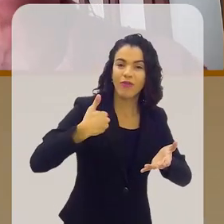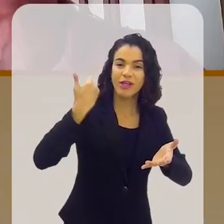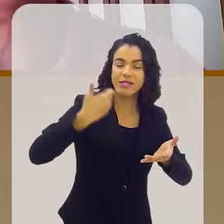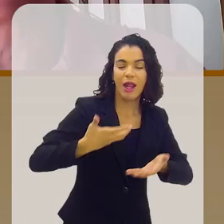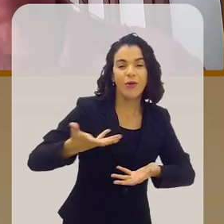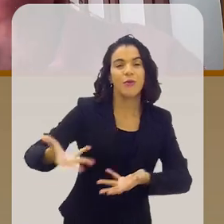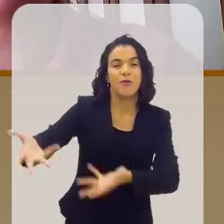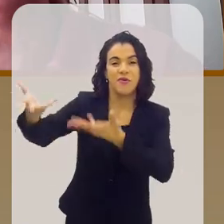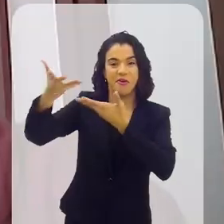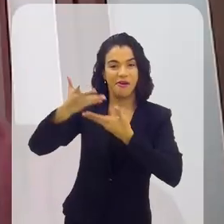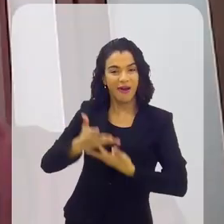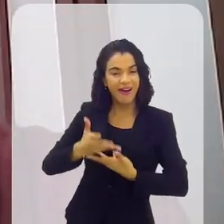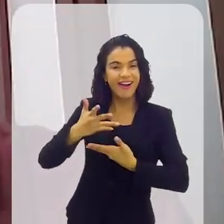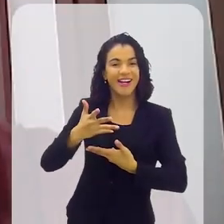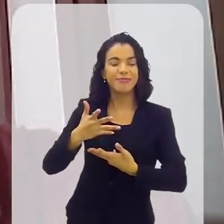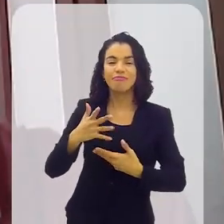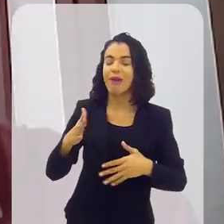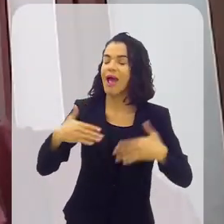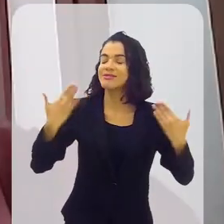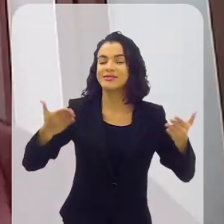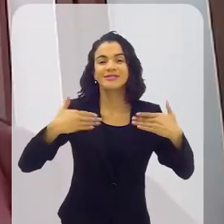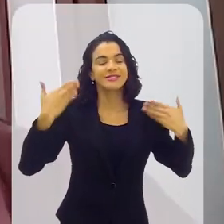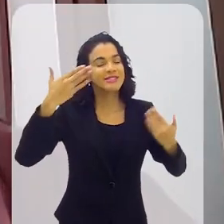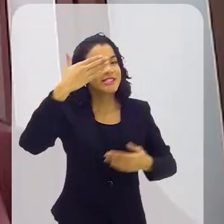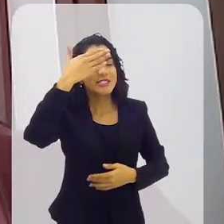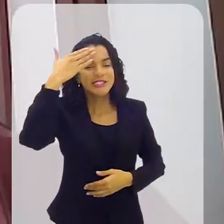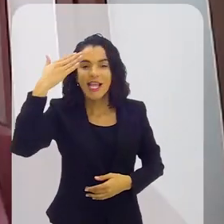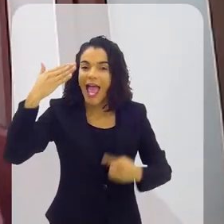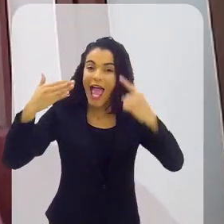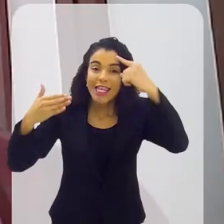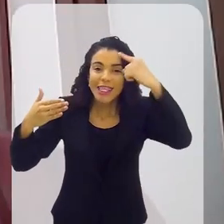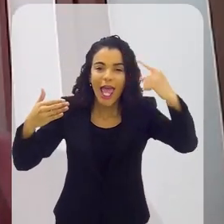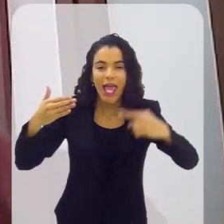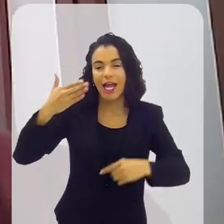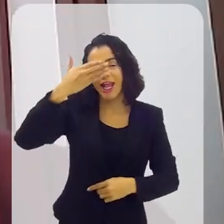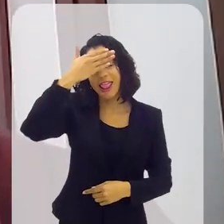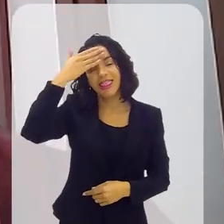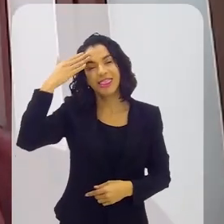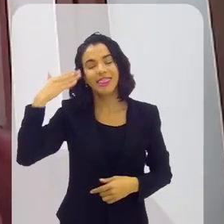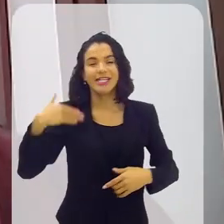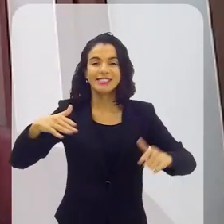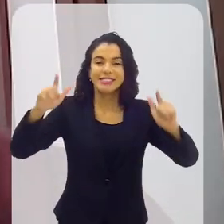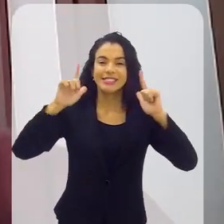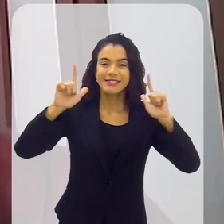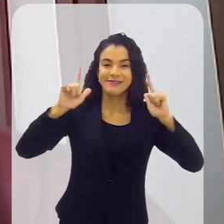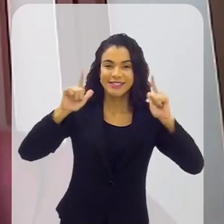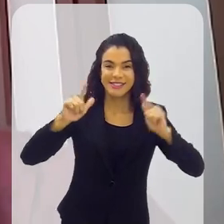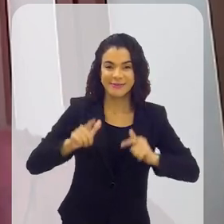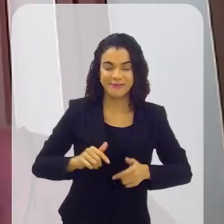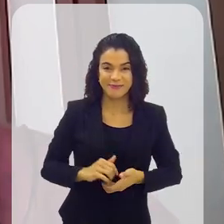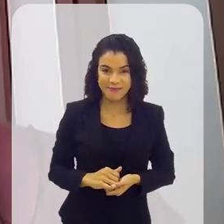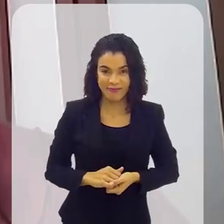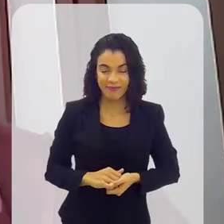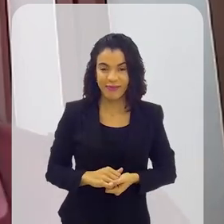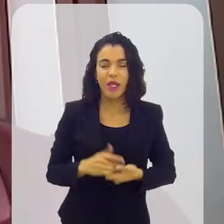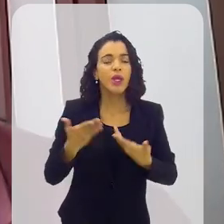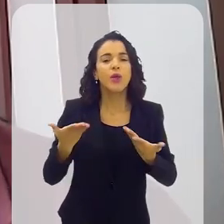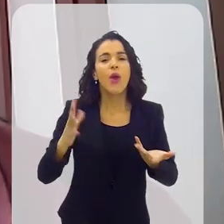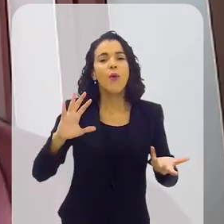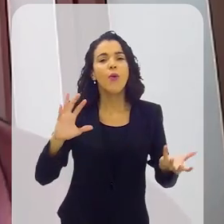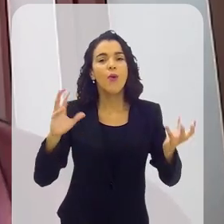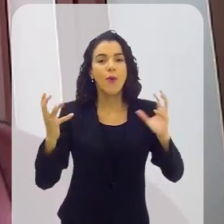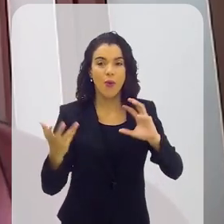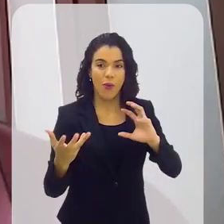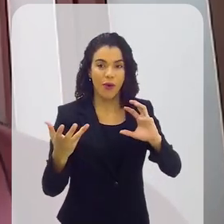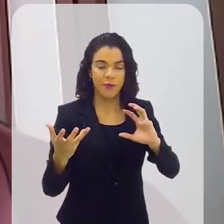Era meu aniversário, eles iam tocar... E ficavam assim, para se divertir. A ideia era apenas se divertir, né? E